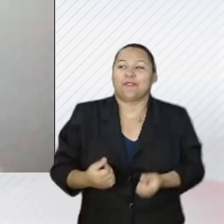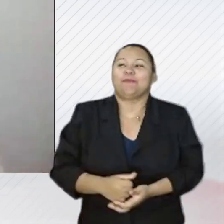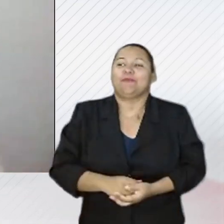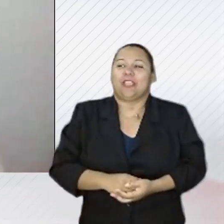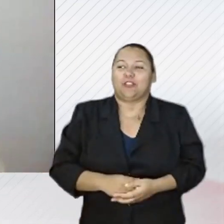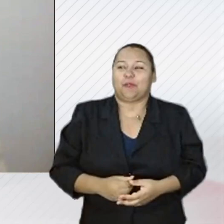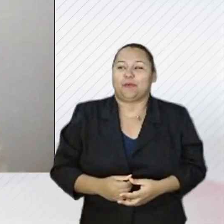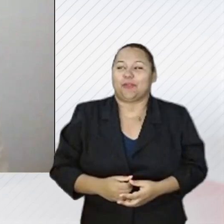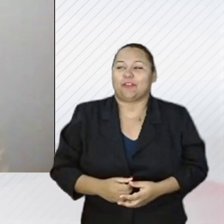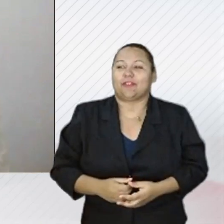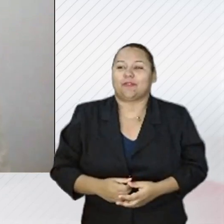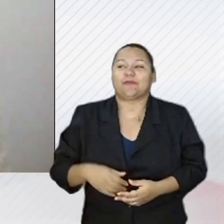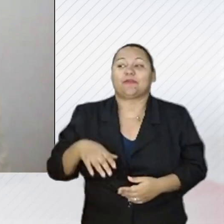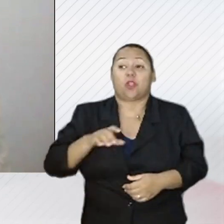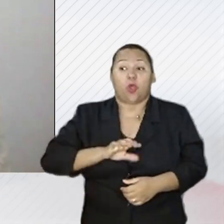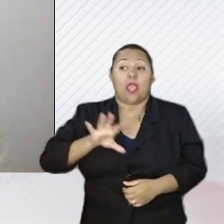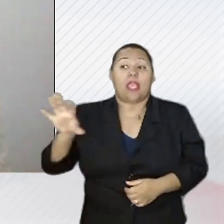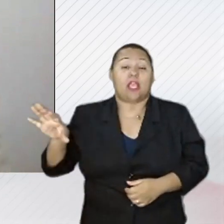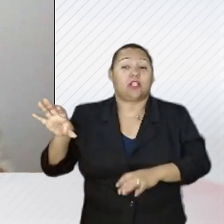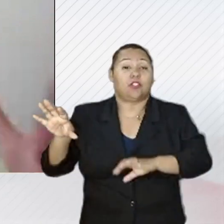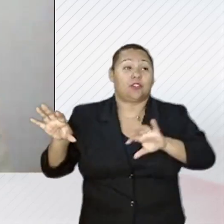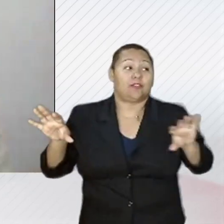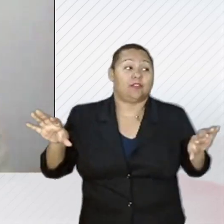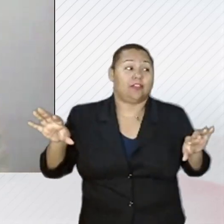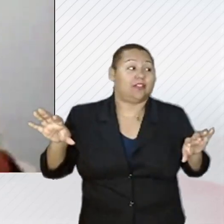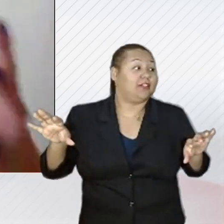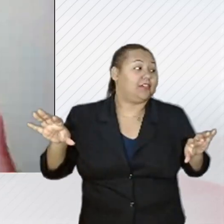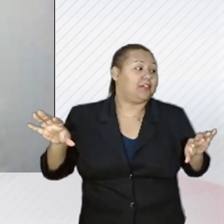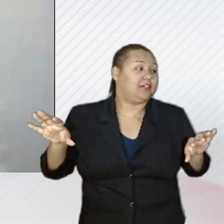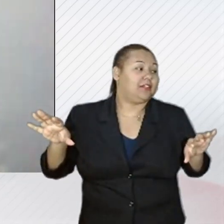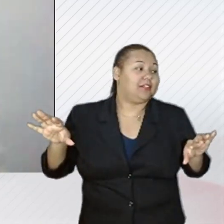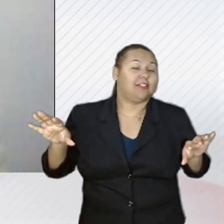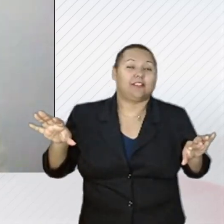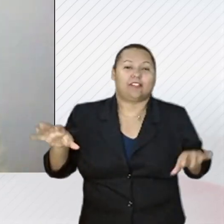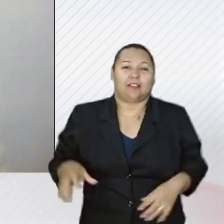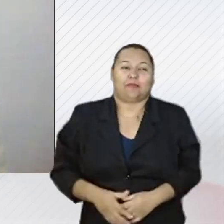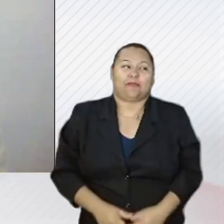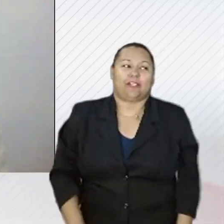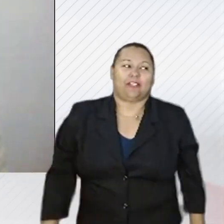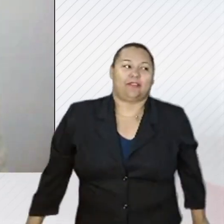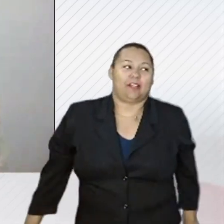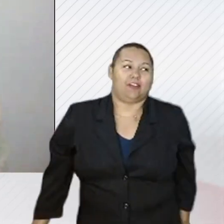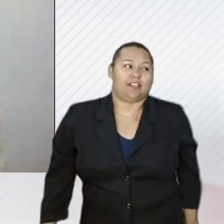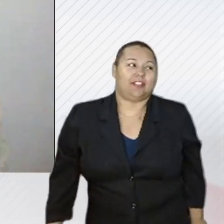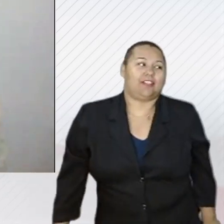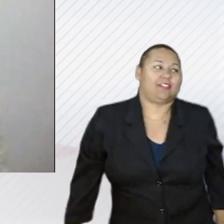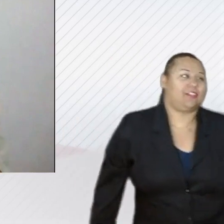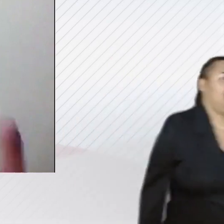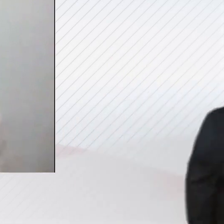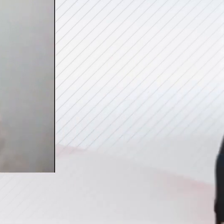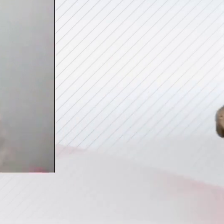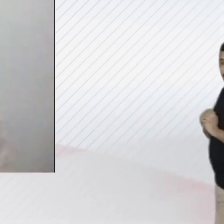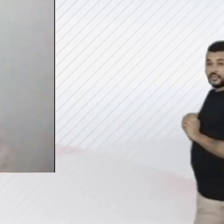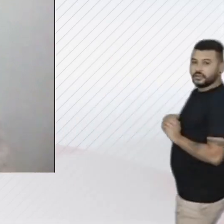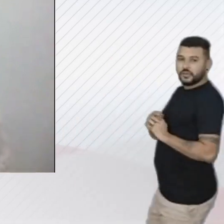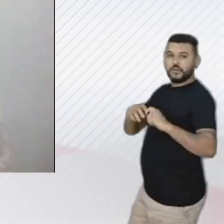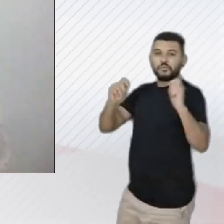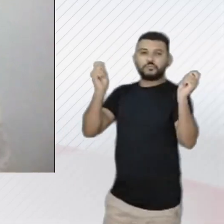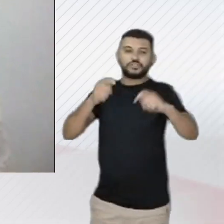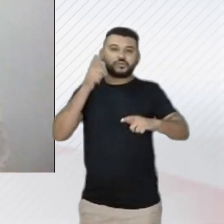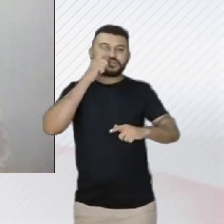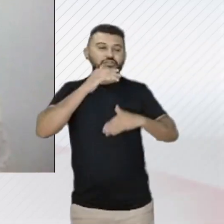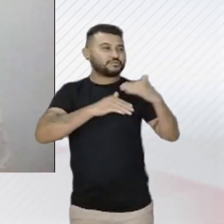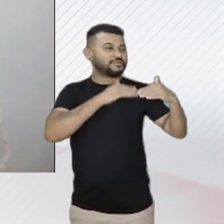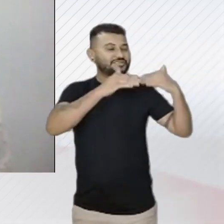são outra região industrial, acho que está na expectativa com essa reforma que a gente consiga avançar e melhorar